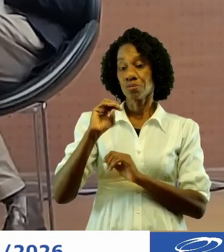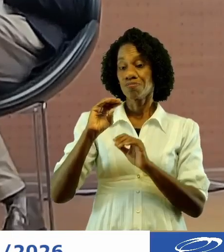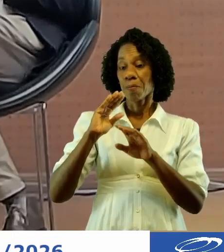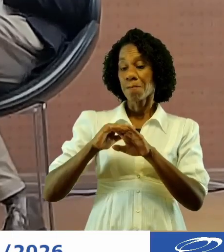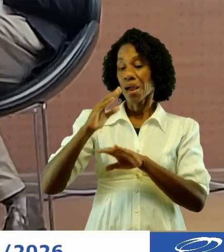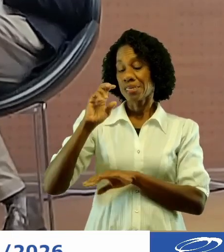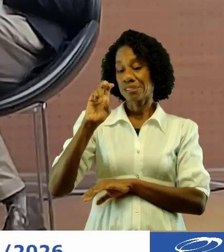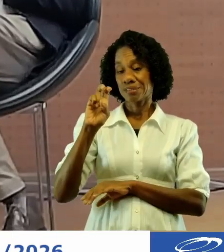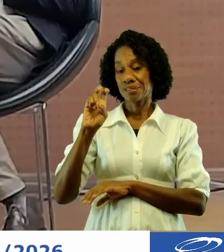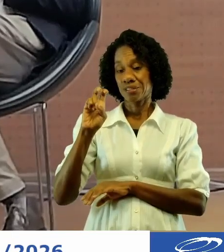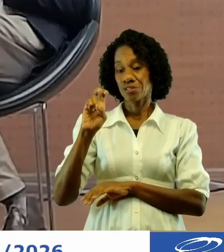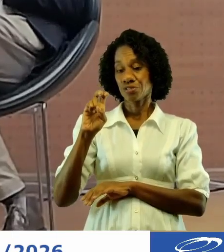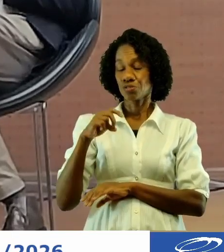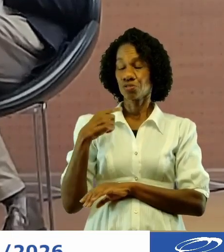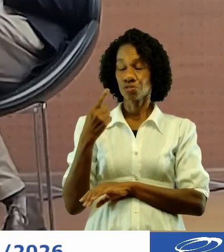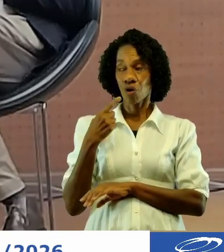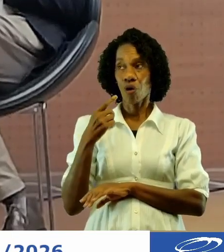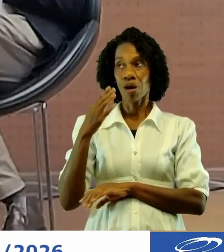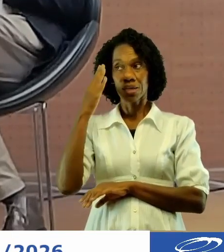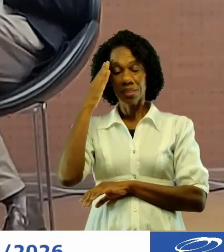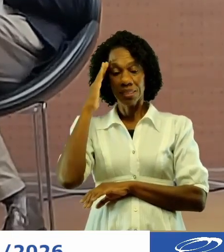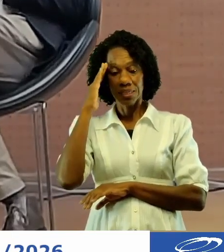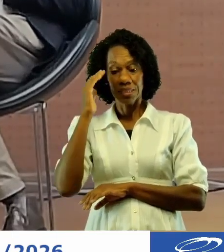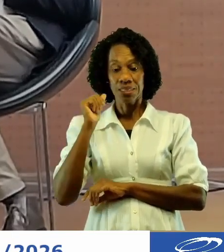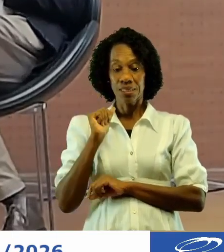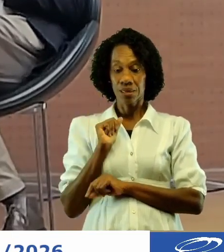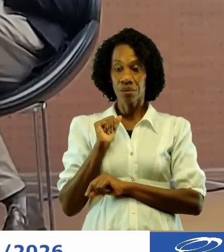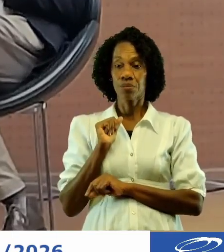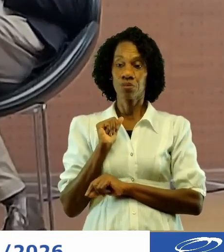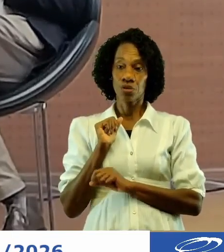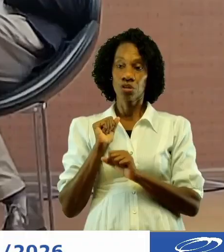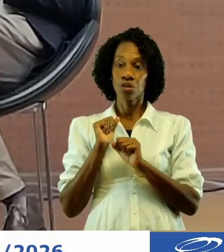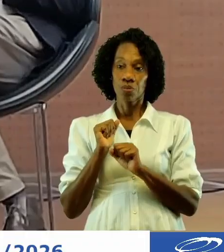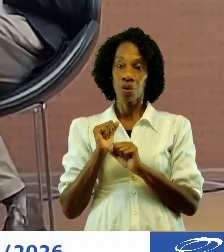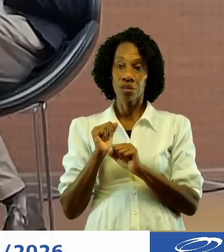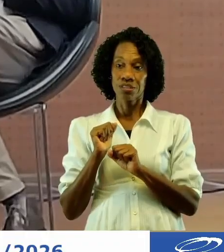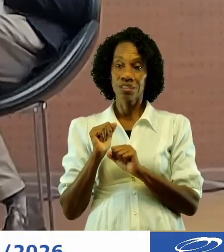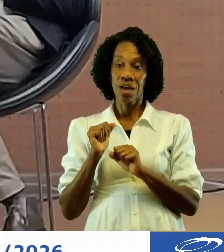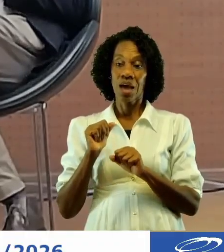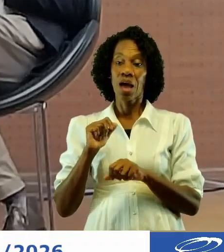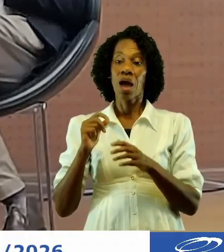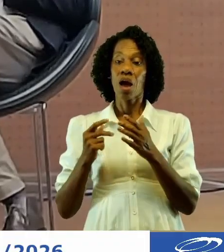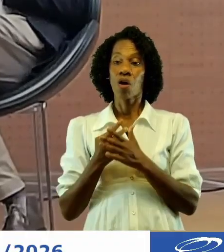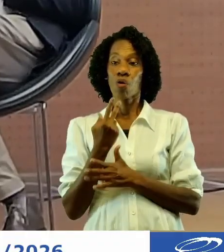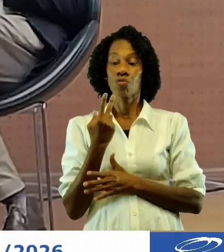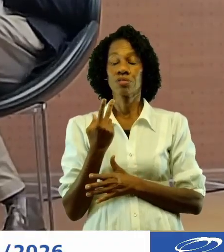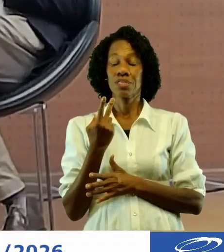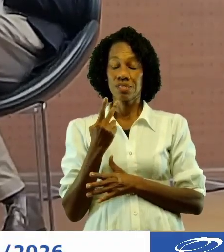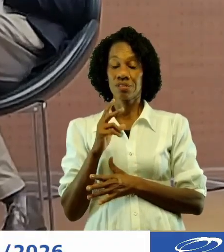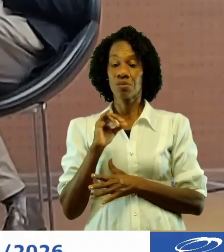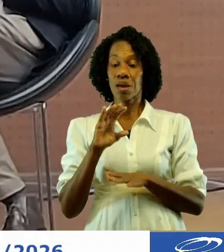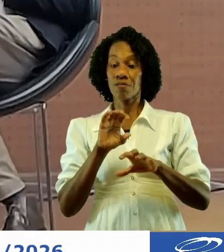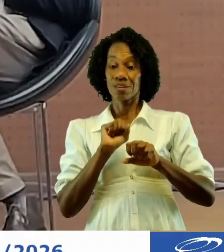que tem grandes chances de ser uma soltura por infecção, e aí nós fazemos o tratamento empírico com